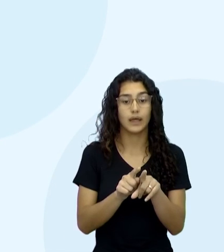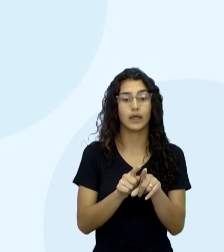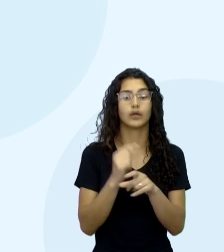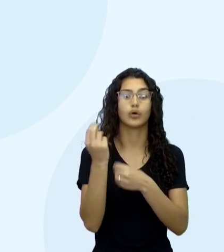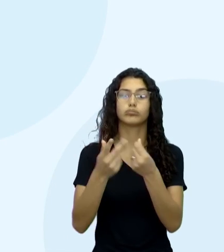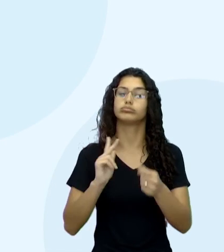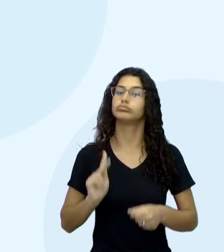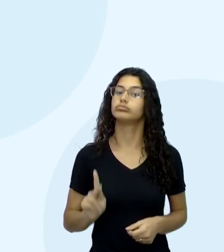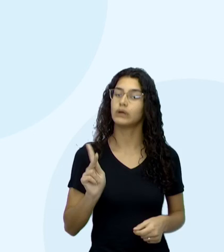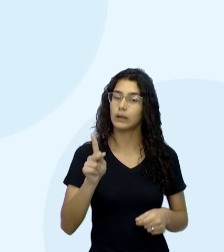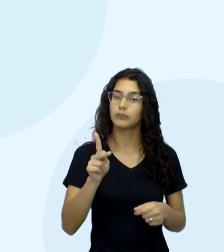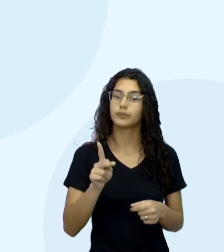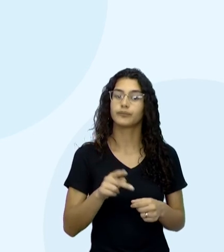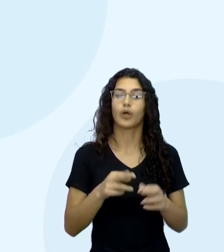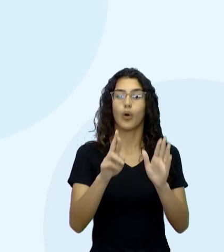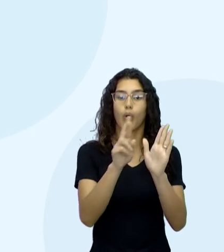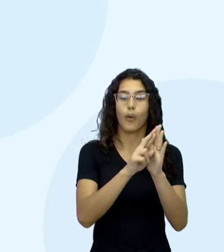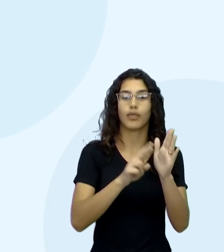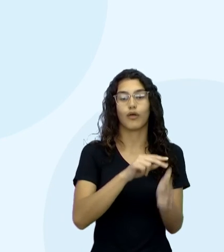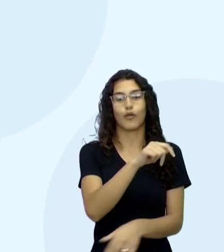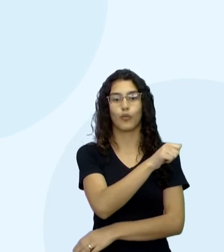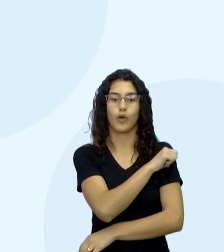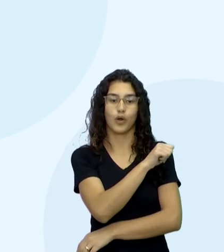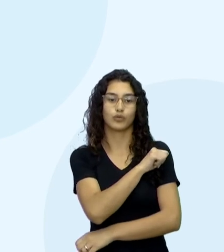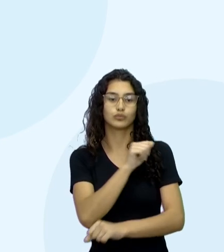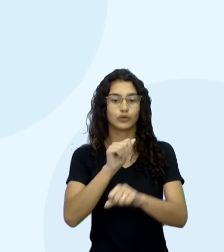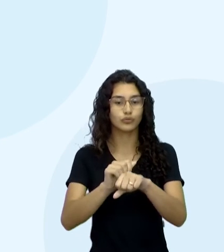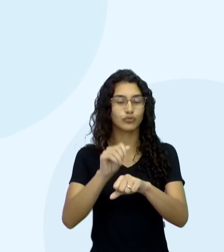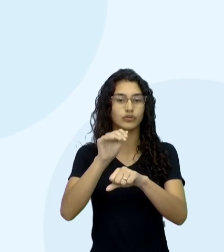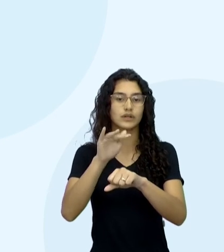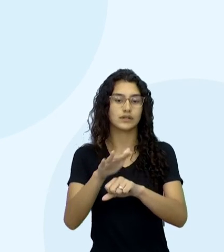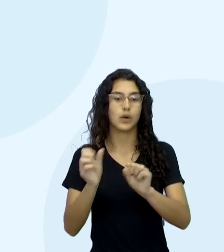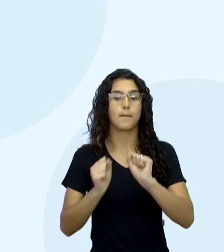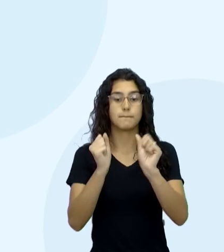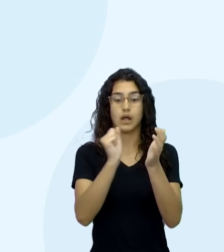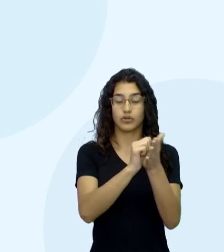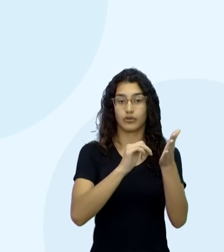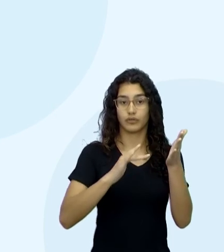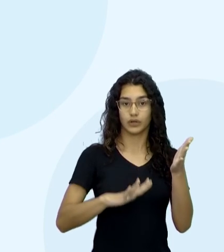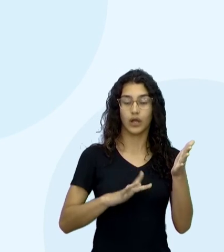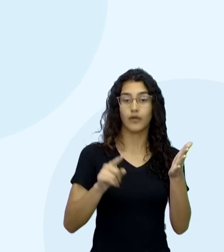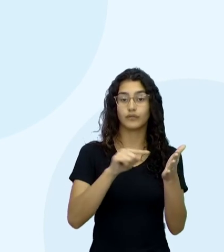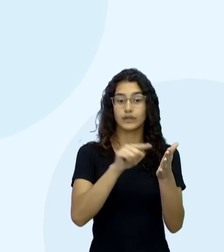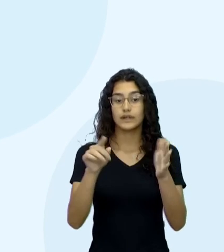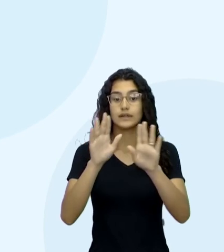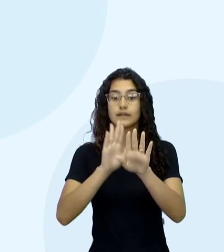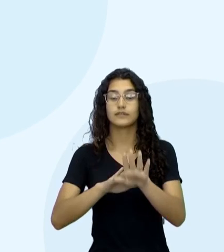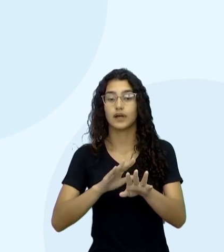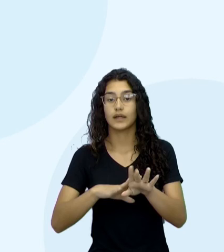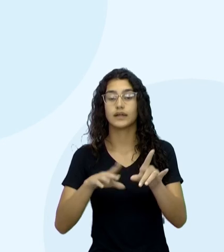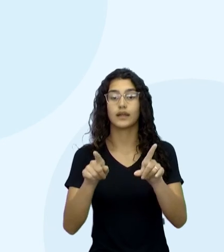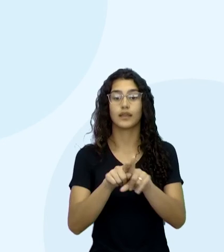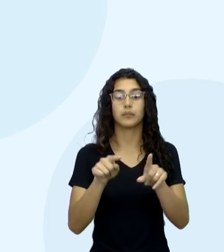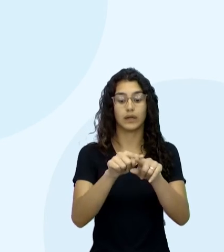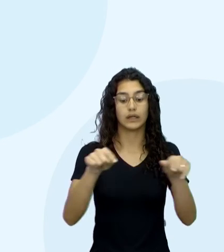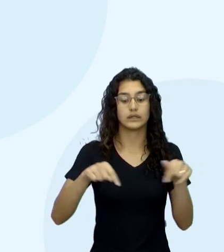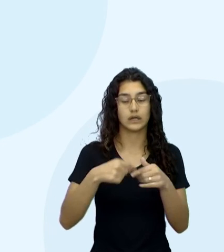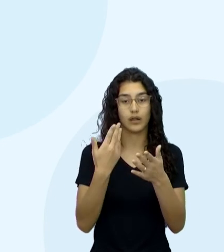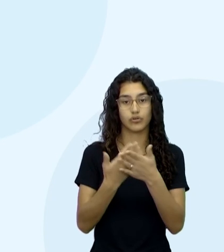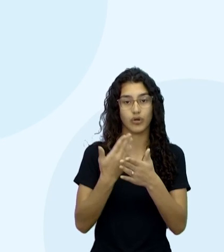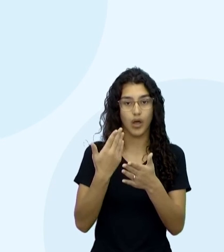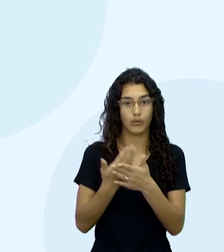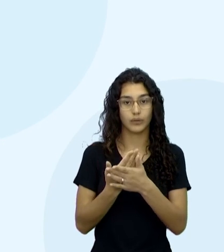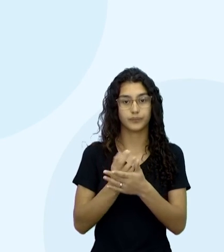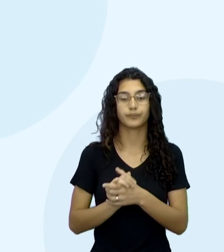como sempre o o roteiro do Estudante com uma sugestão de atividade para que vocês realizem em sala de aula